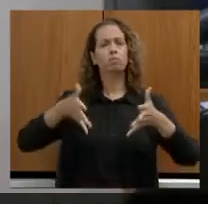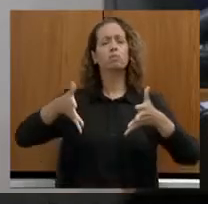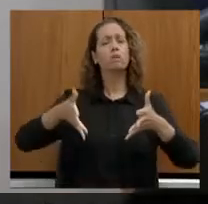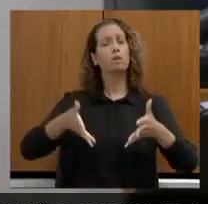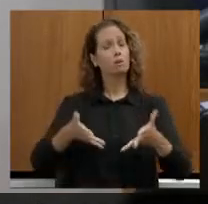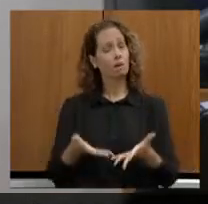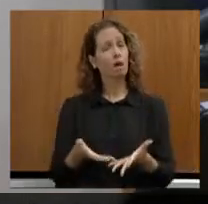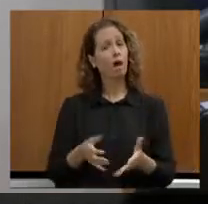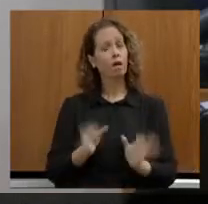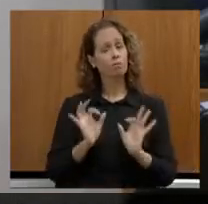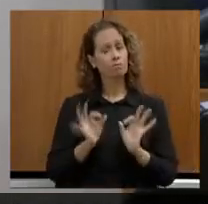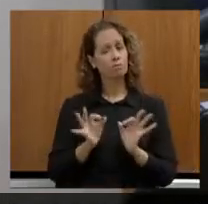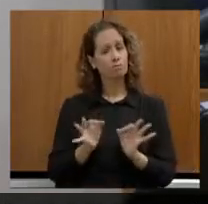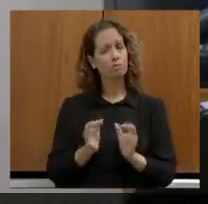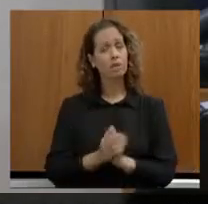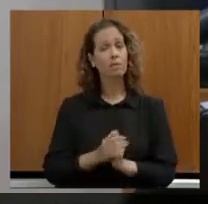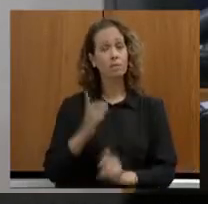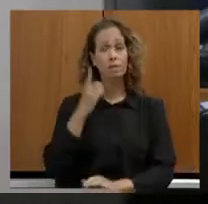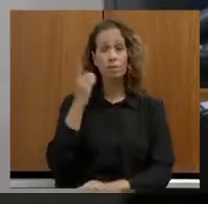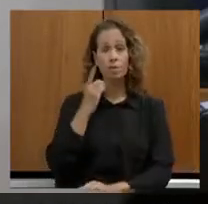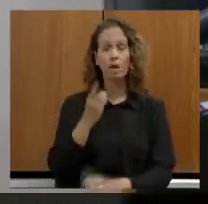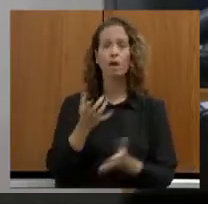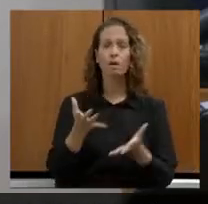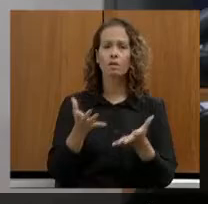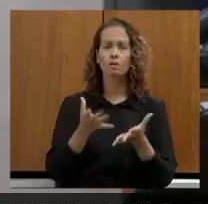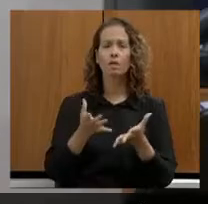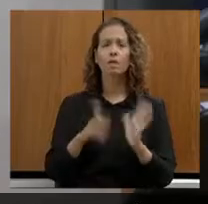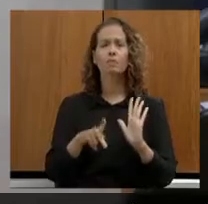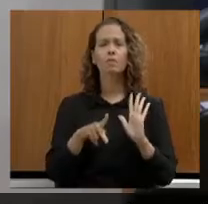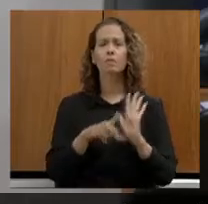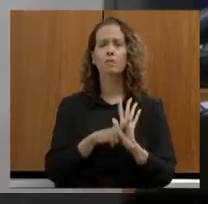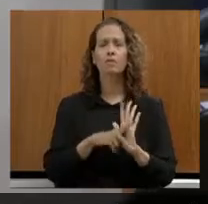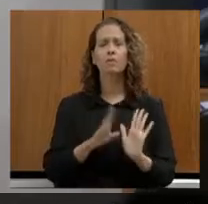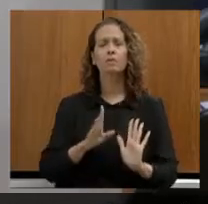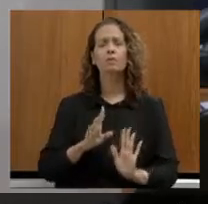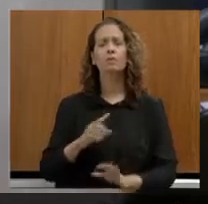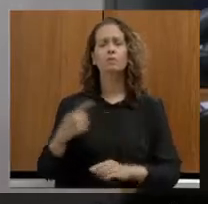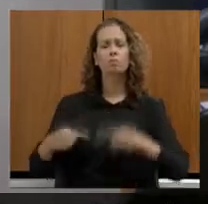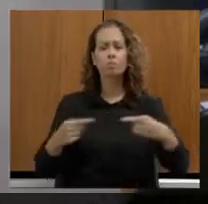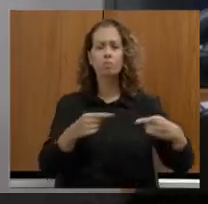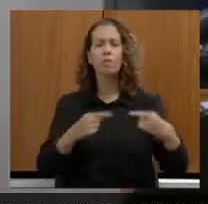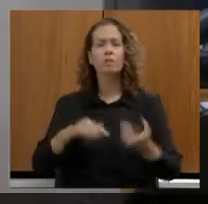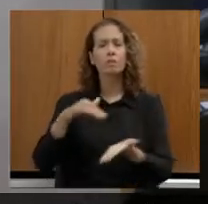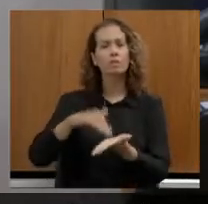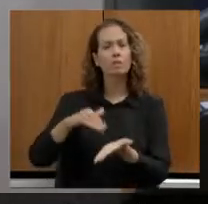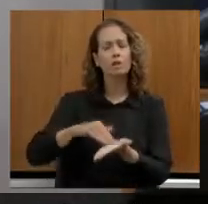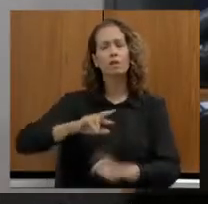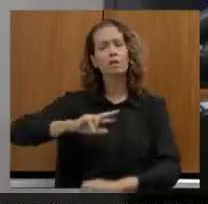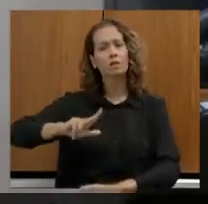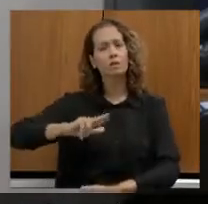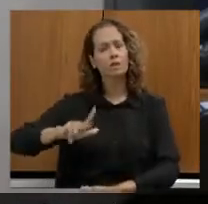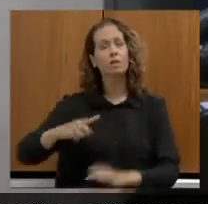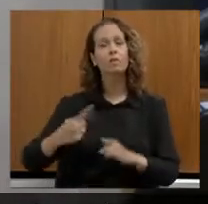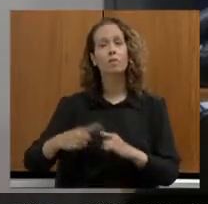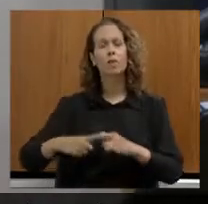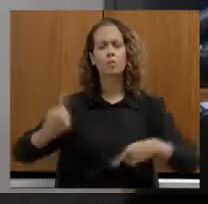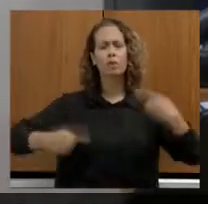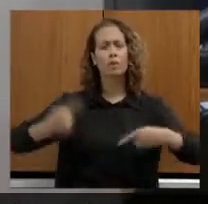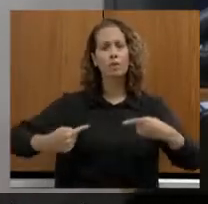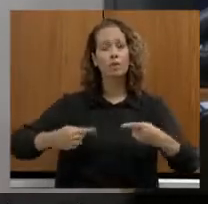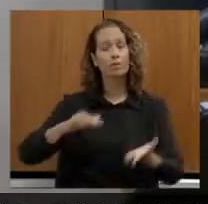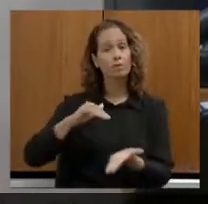está adequado quando o deputado quiser alguma demanda específica que não é no debate com a secretária porque no debate com a